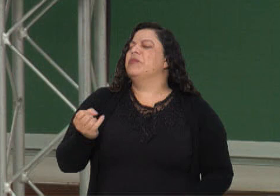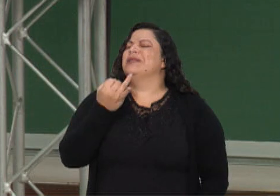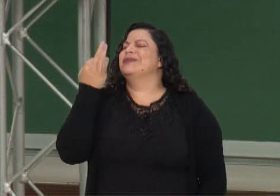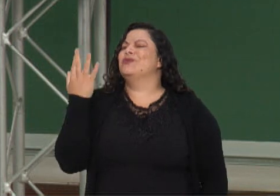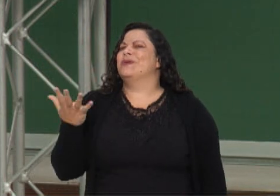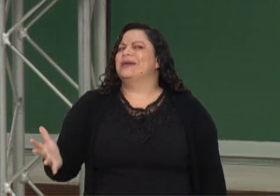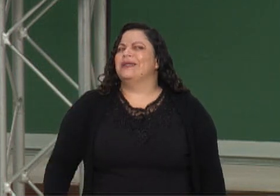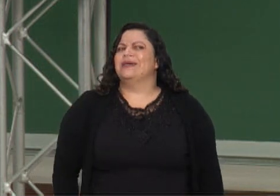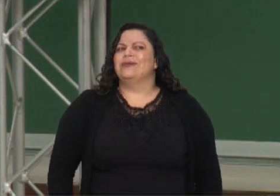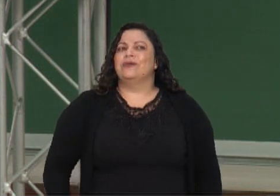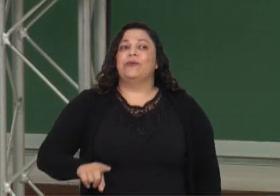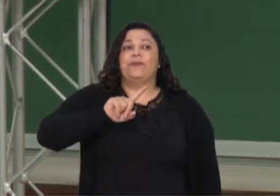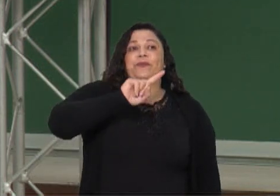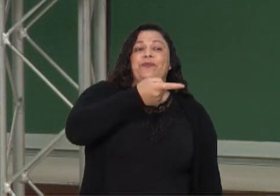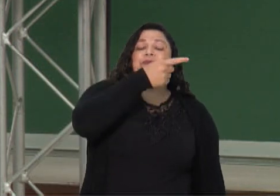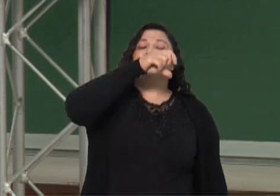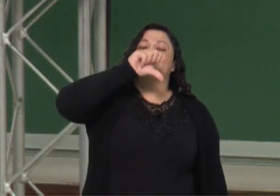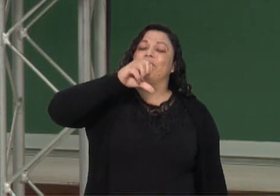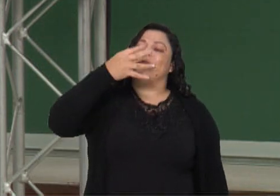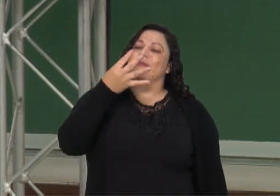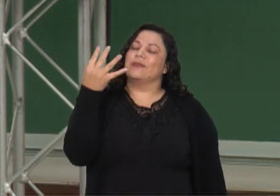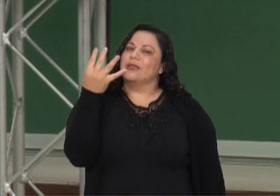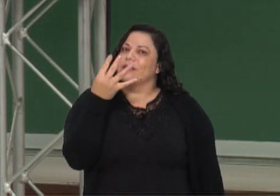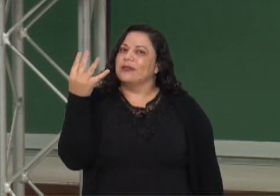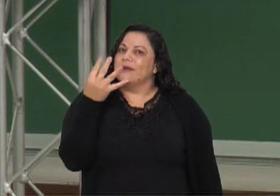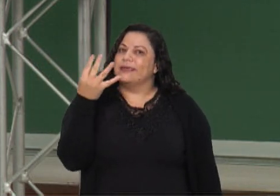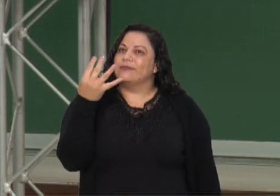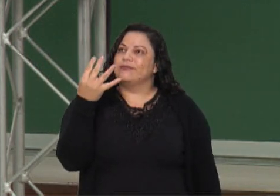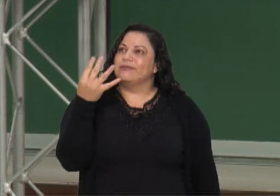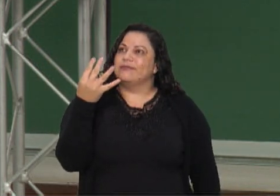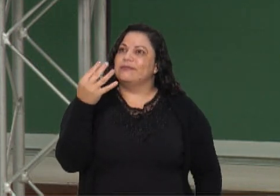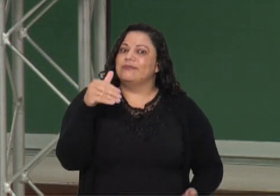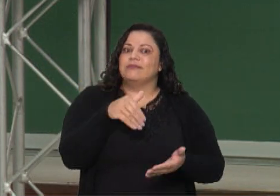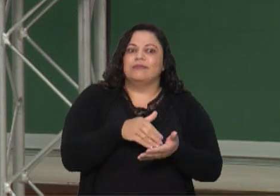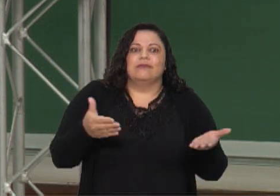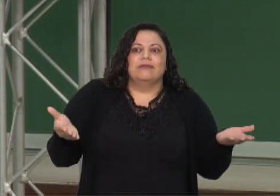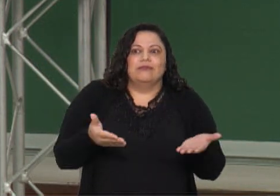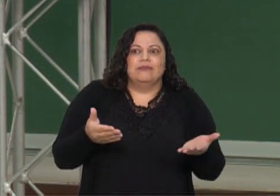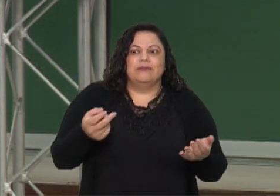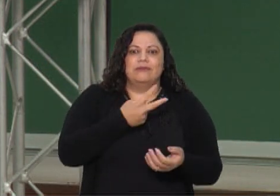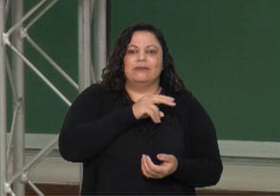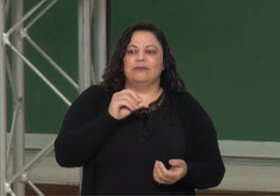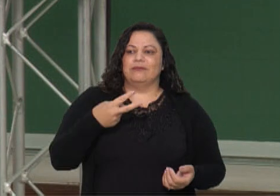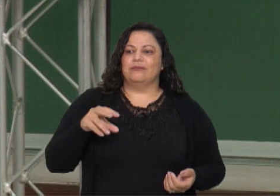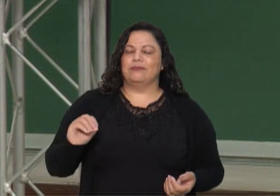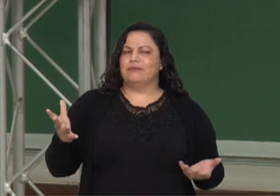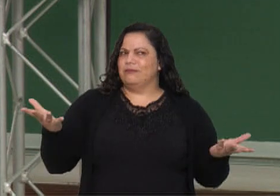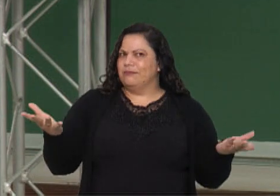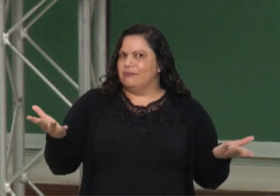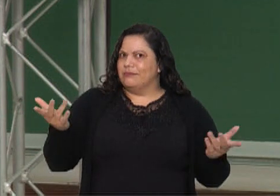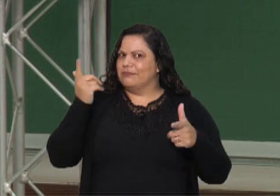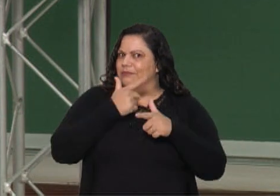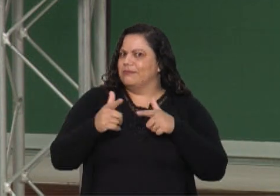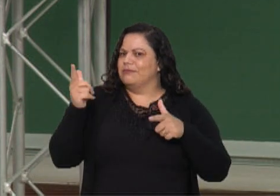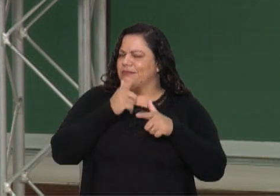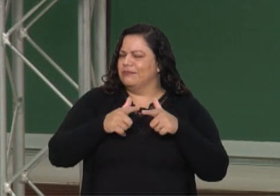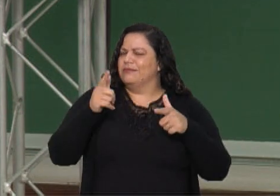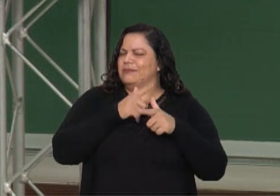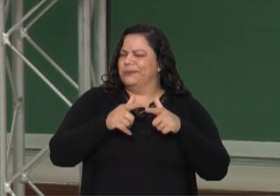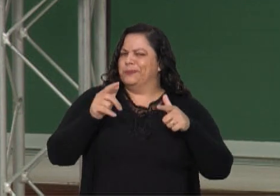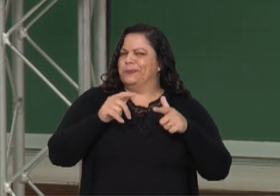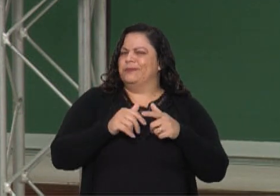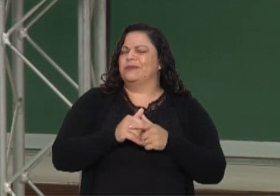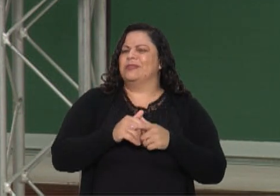em 1944, a gente está em 2020. E lá em 2020, gente, a gente não vê alguns problemas sociais, assim, que